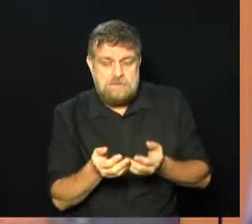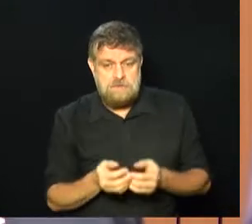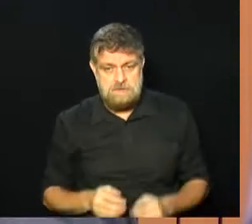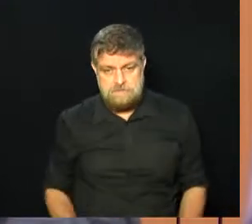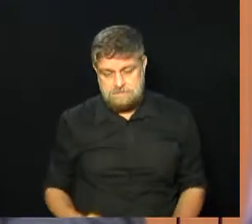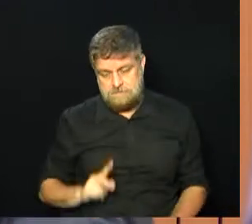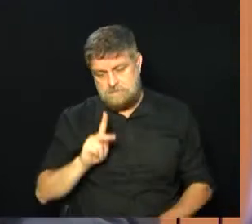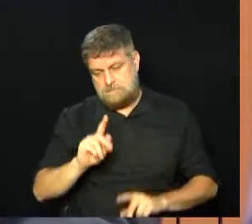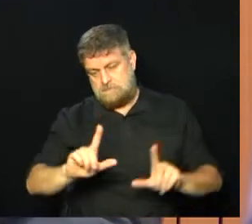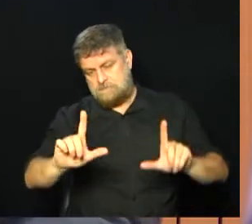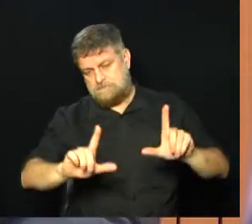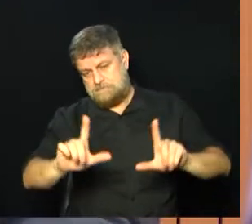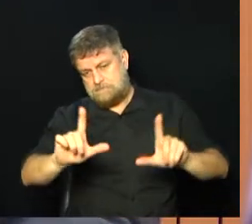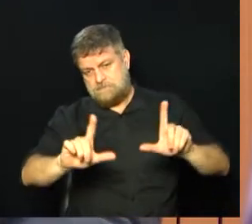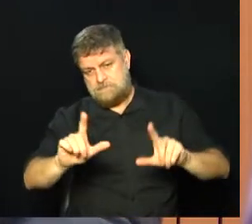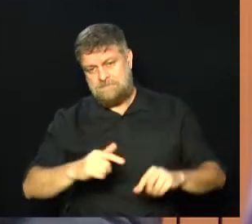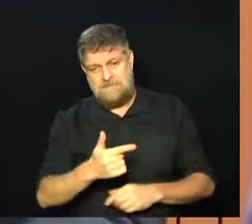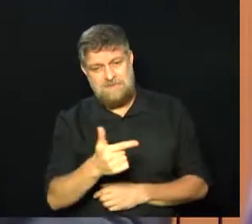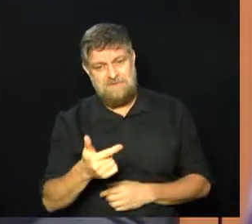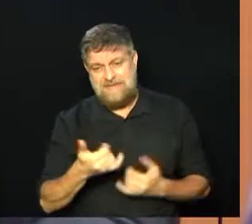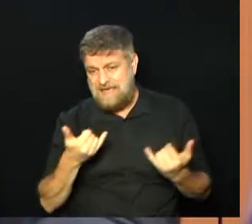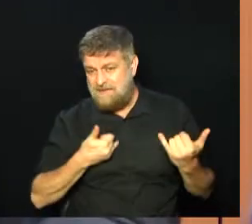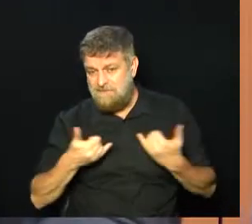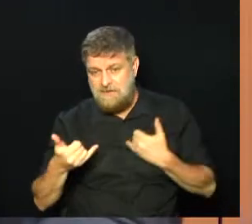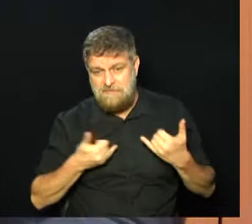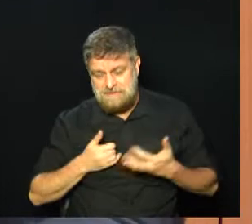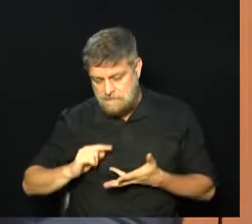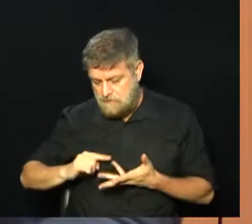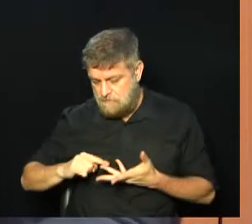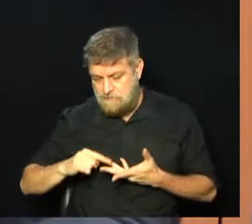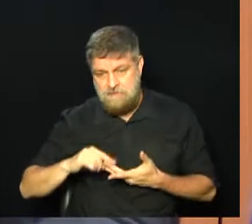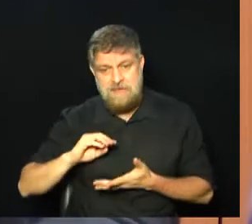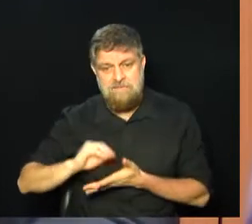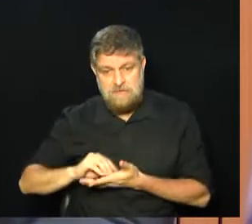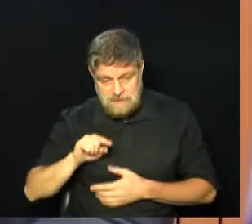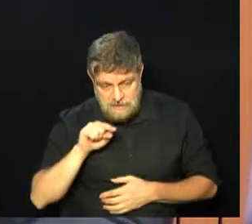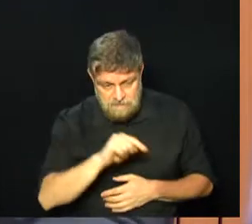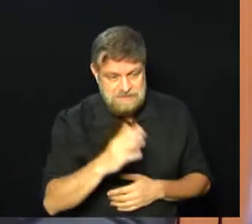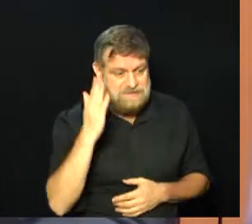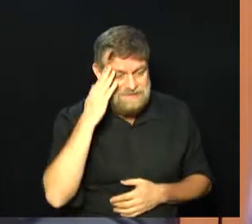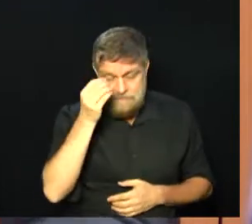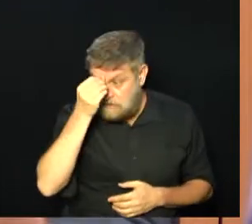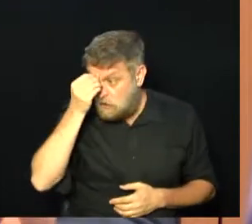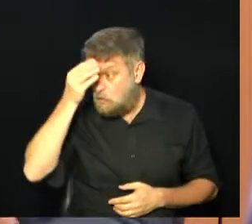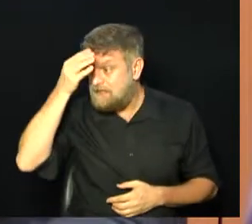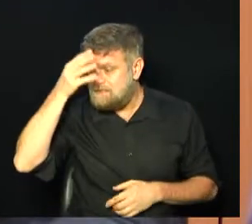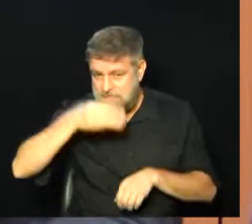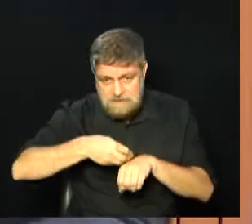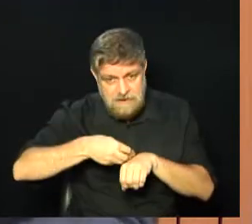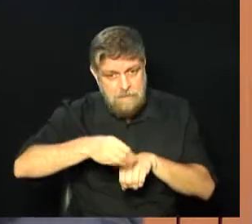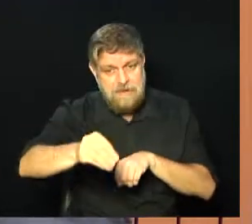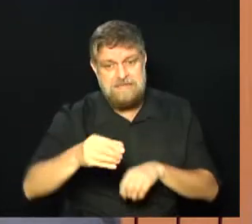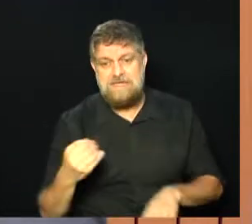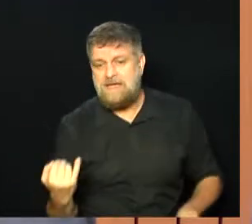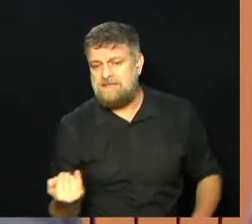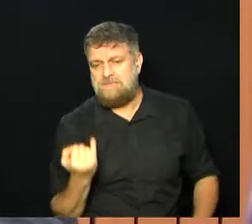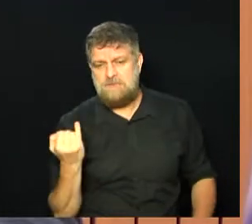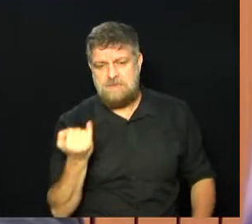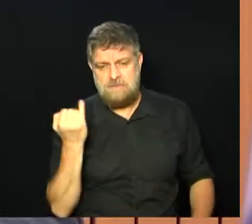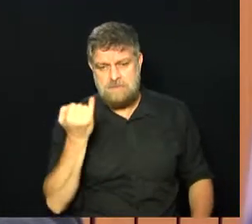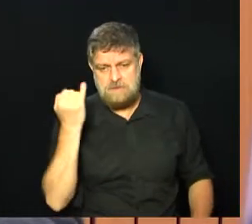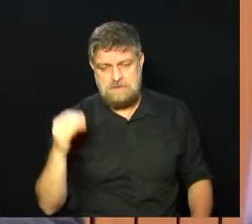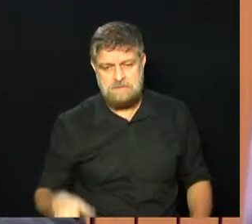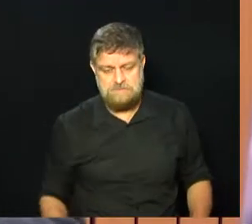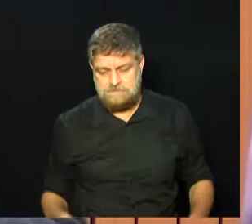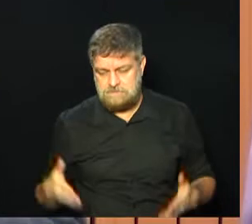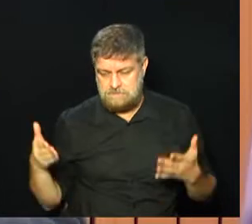nos assistindo não tenha todas as informações que talvez vocês tenham para passar, que sejam de extrema importância. Vou